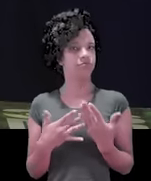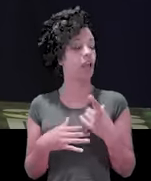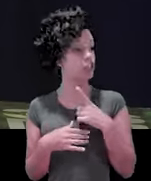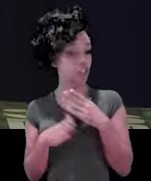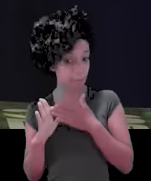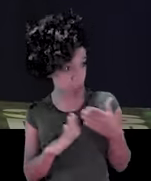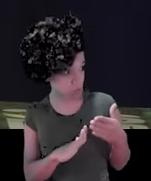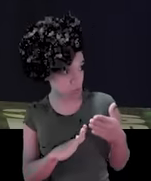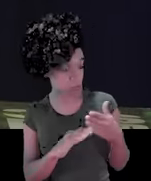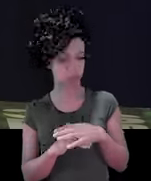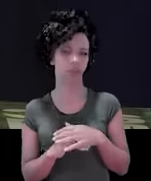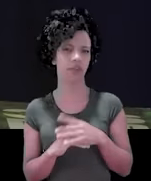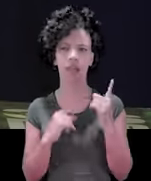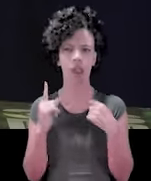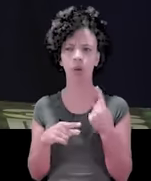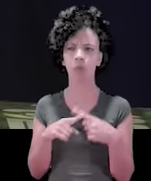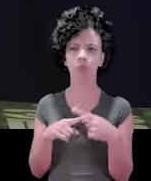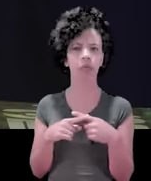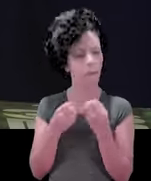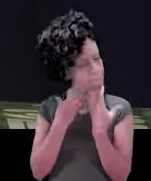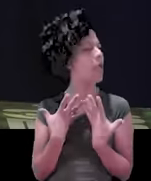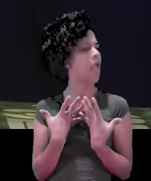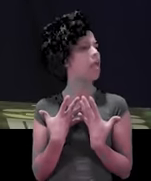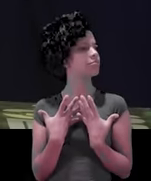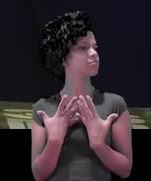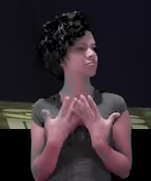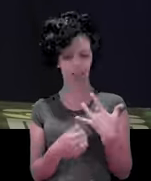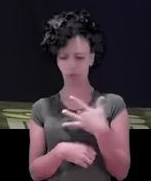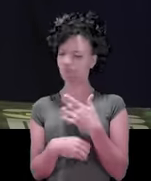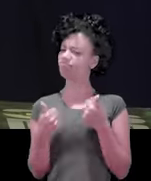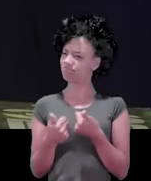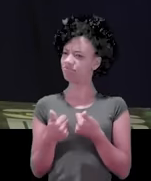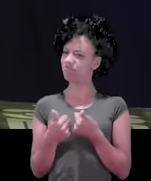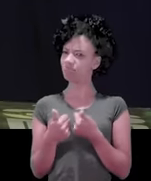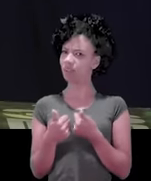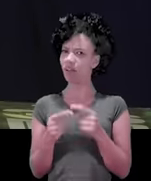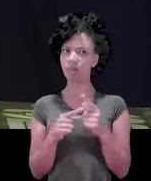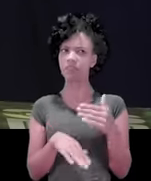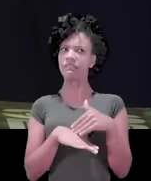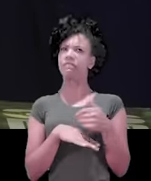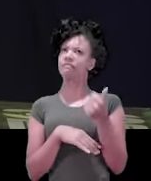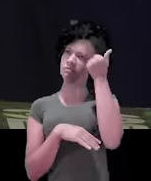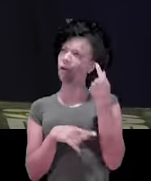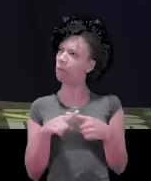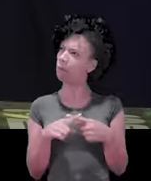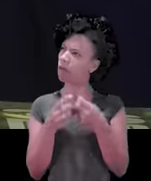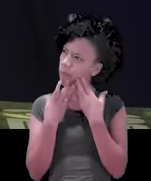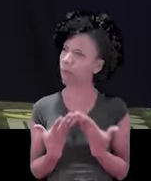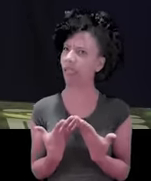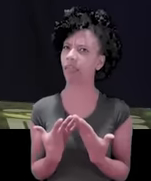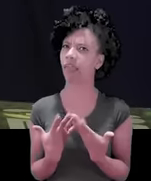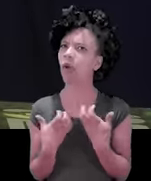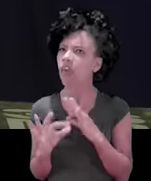eu tinha momento e aí é muito doido que muita bem lá e vim trazer um pouco de culpa por que que